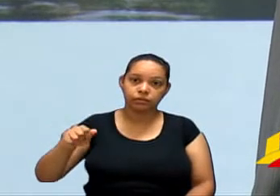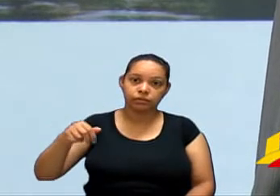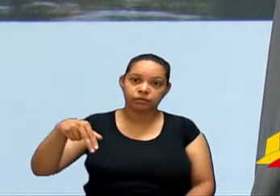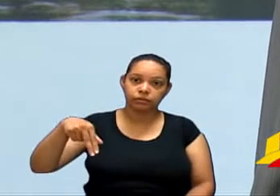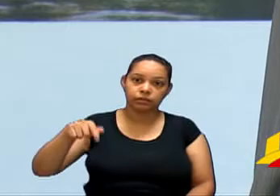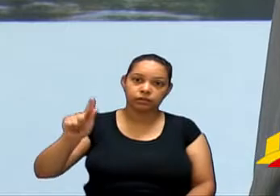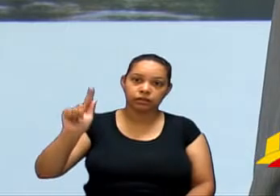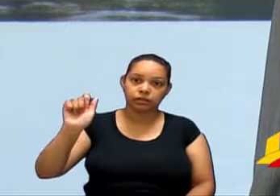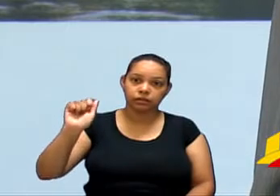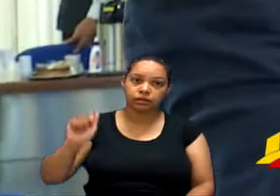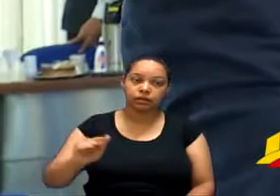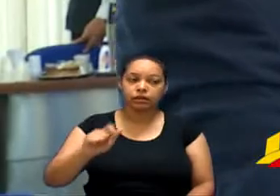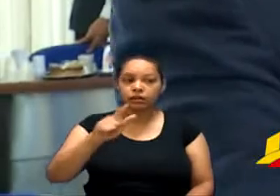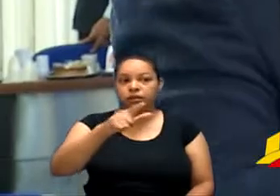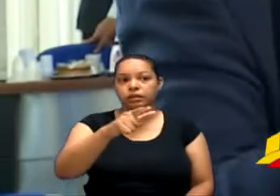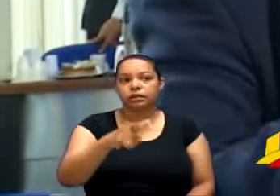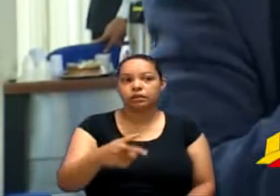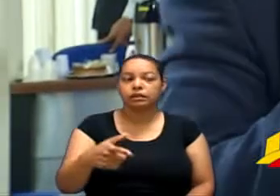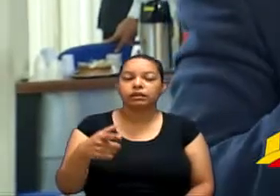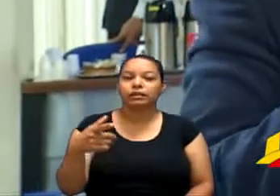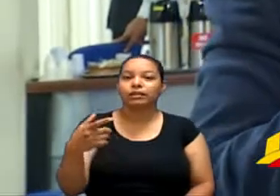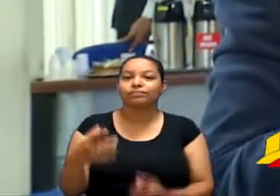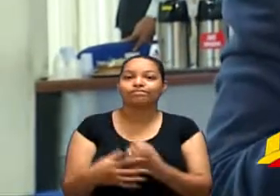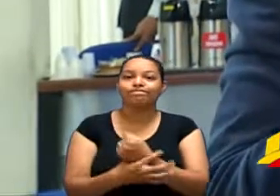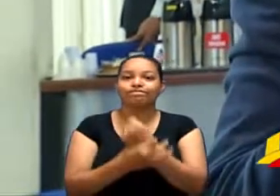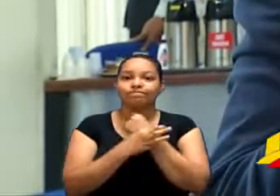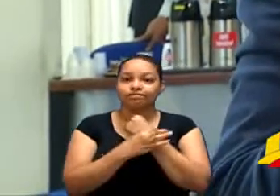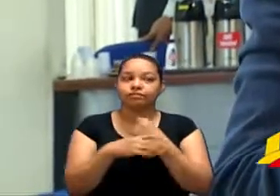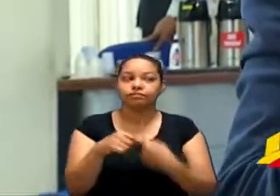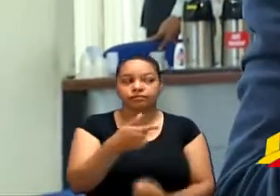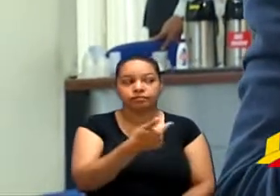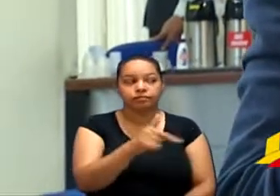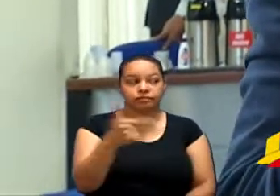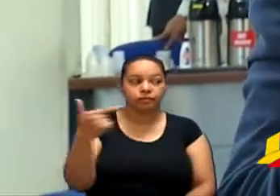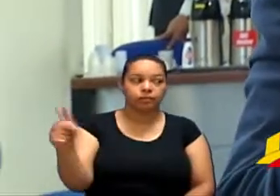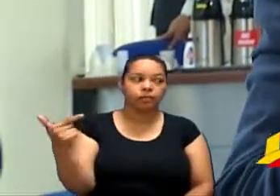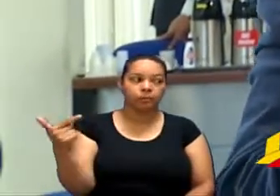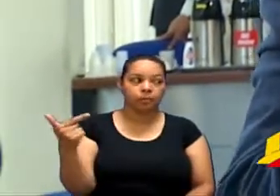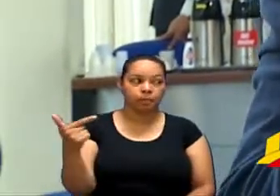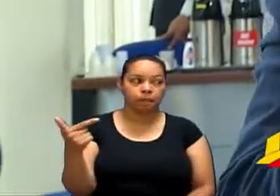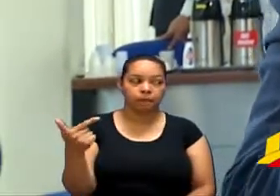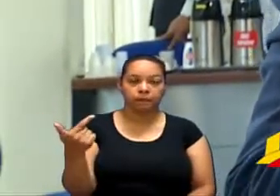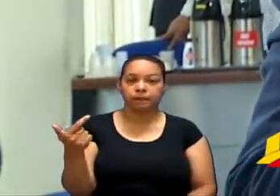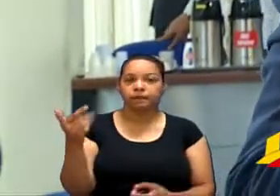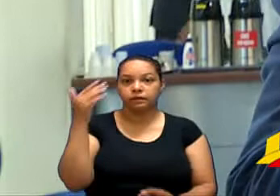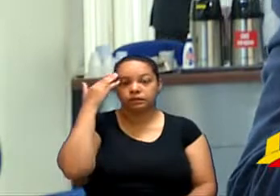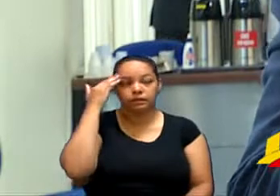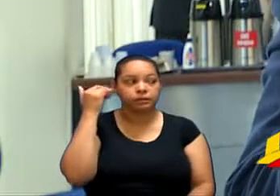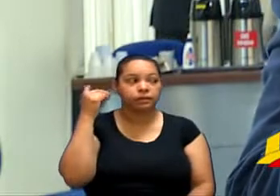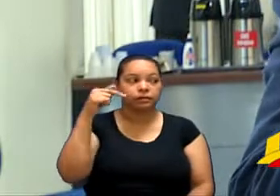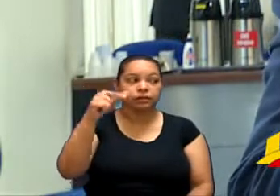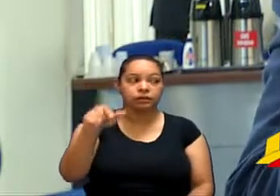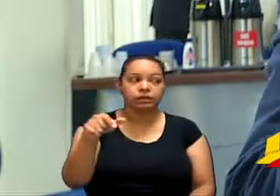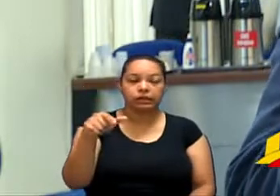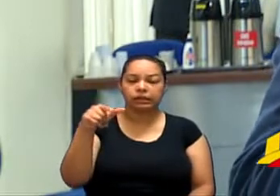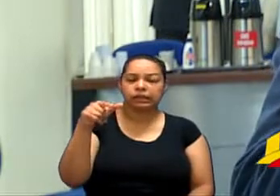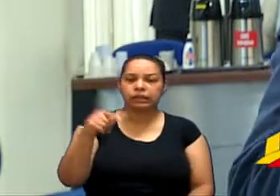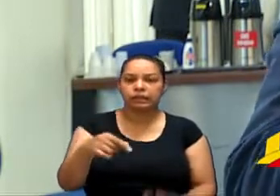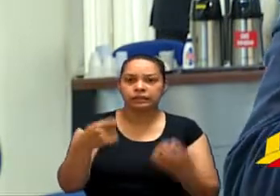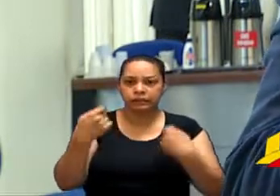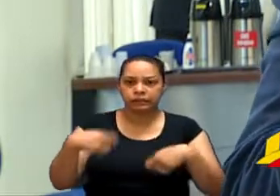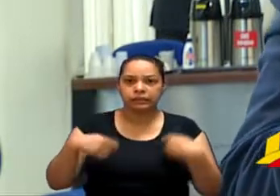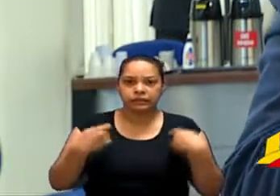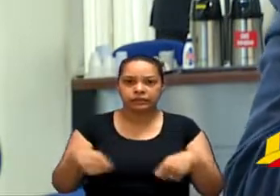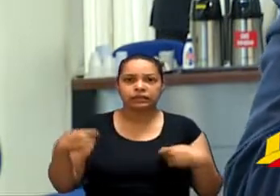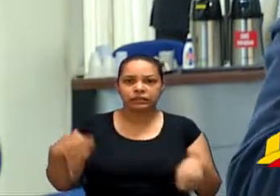depedrados em função da falta de segurança nesses locais hoje nós sabemos que é necessário eu passei por esse Case